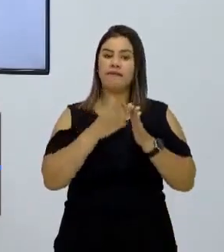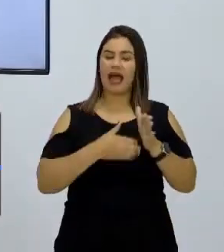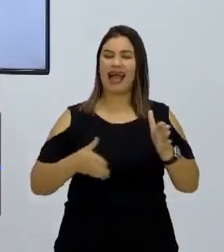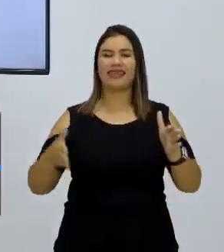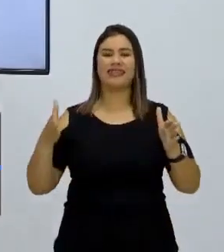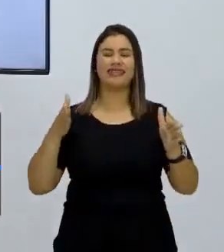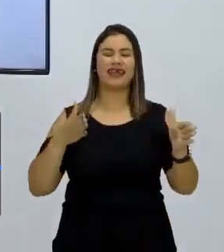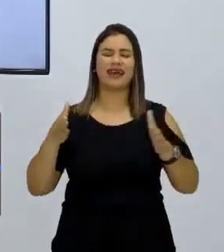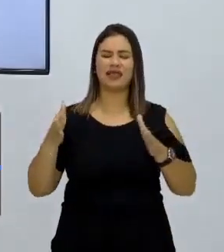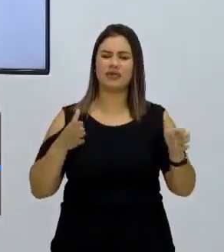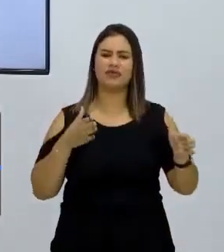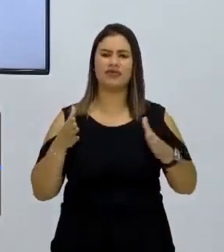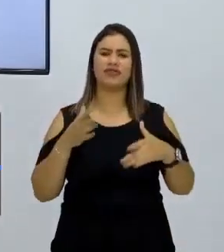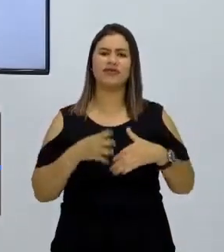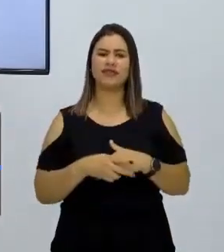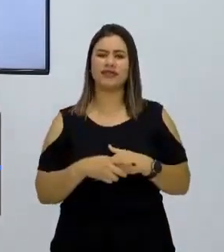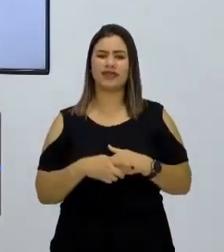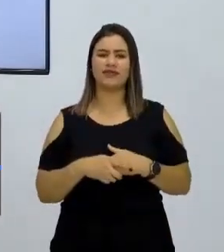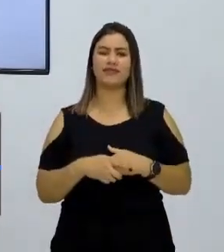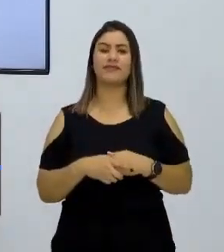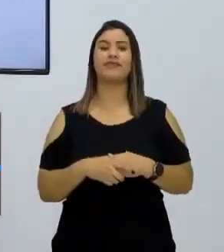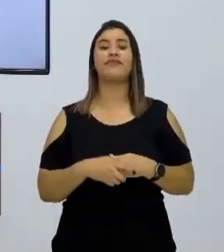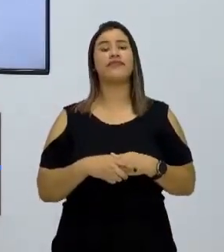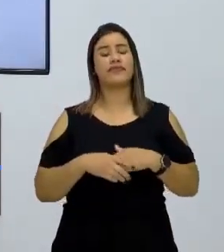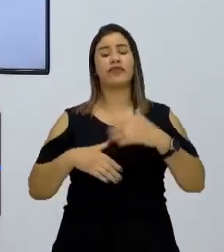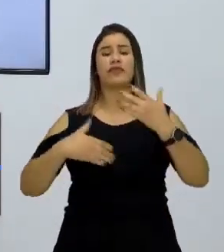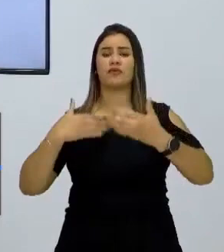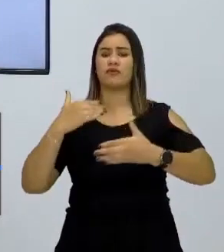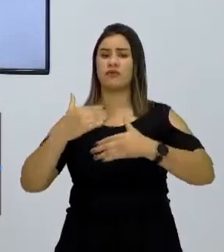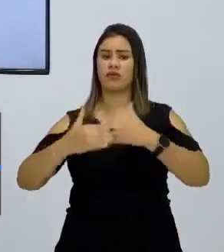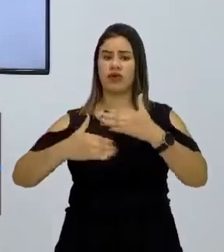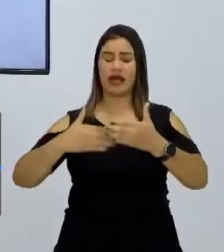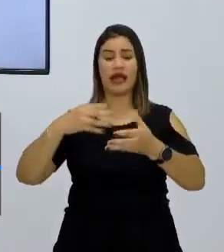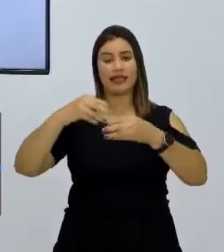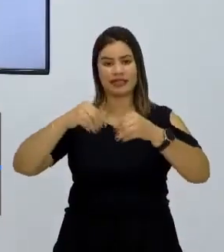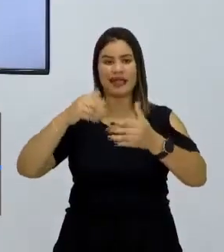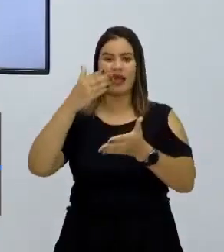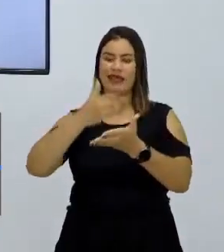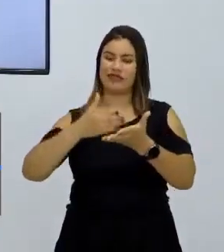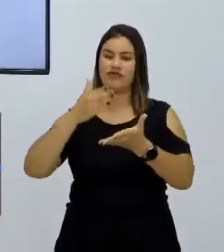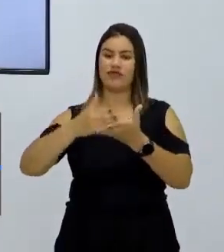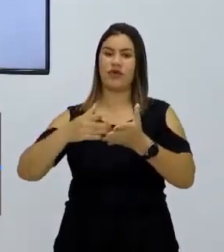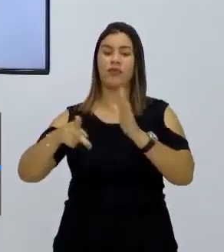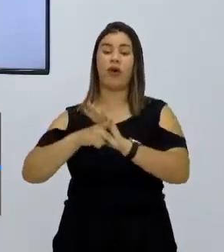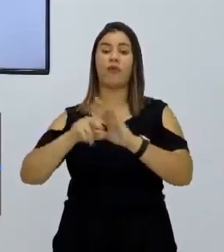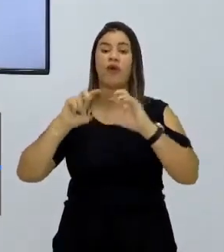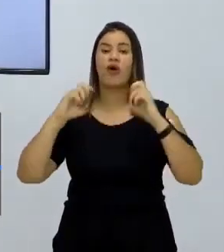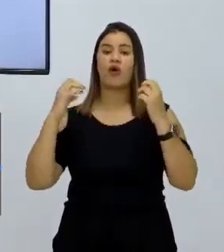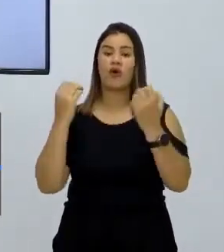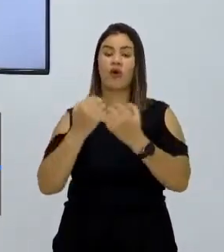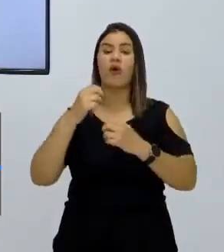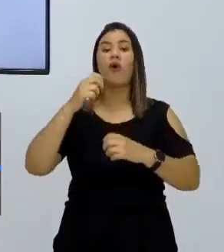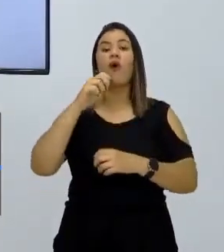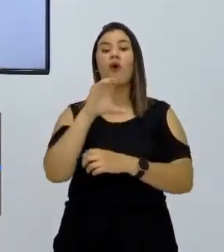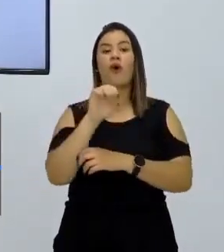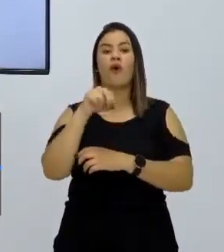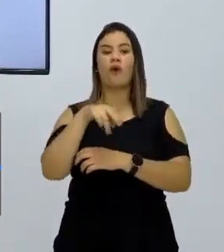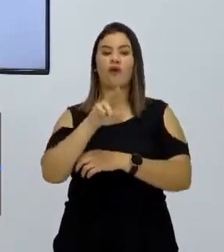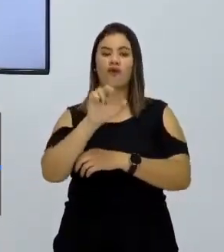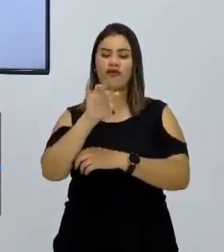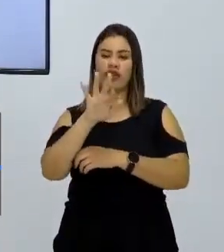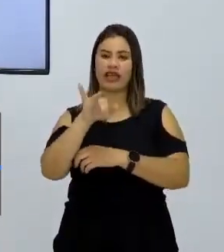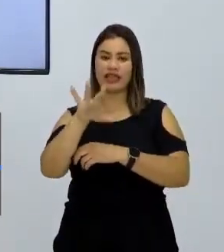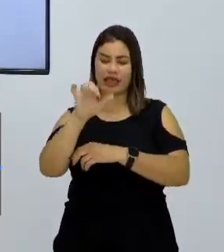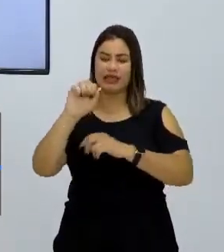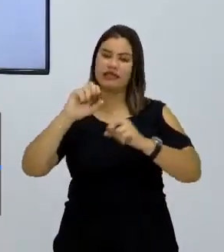desse processo de divisão aí de terras, né, que foi feito aí na Conferência de Berlim em 1888. Então,